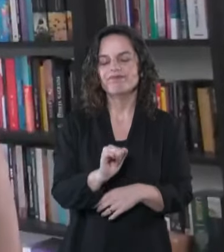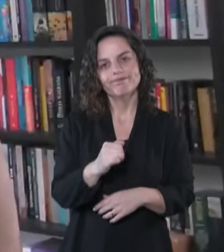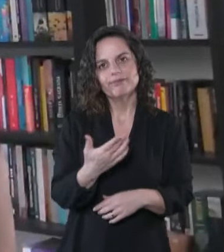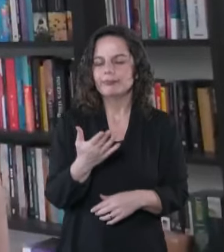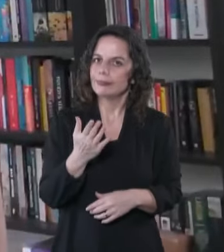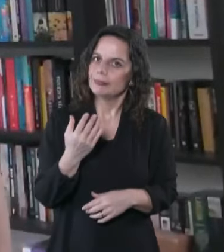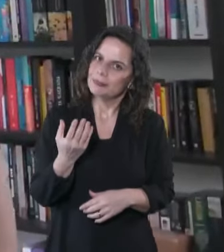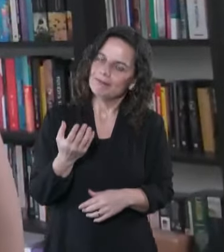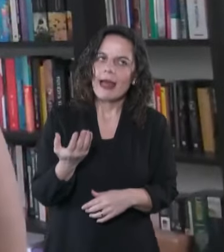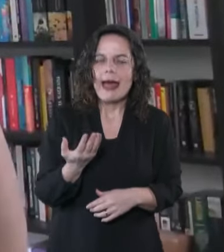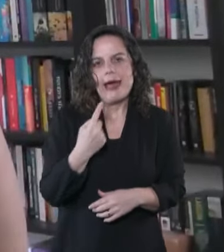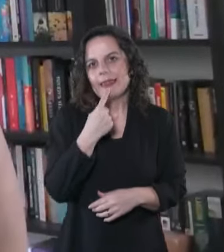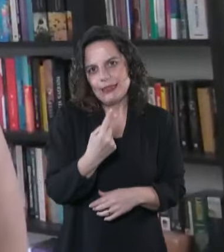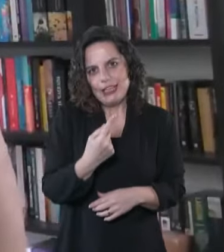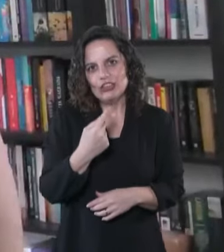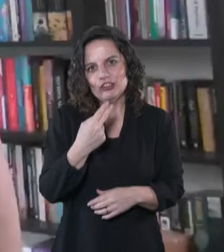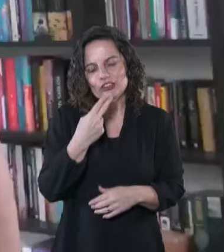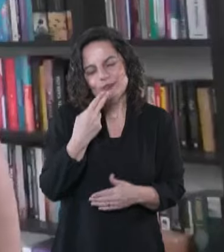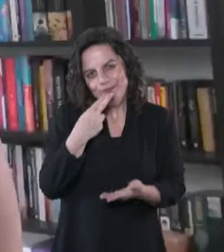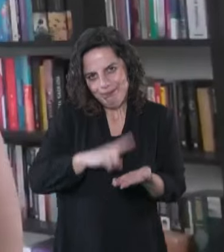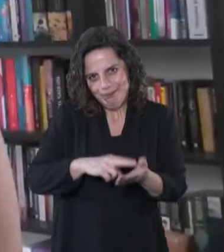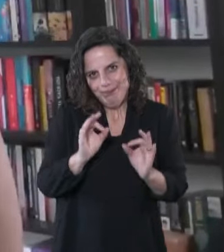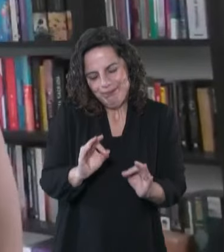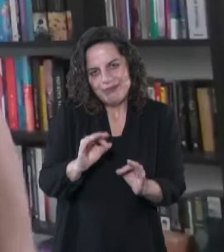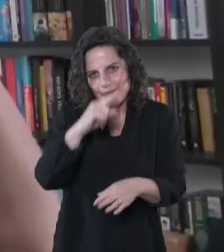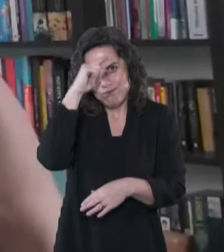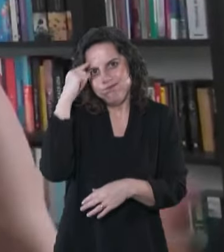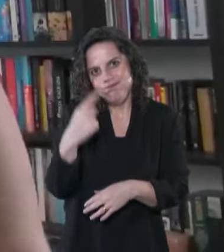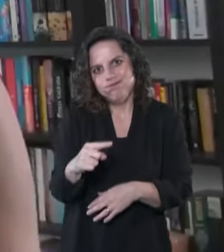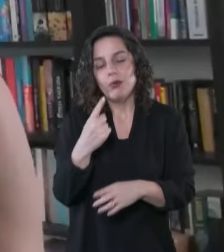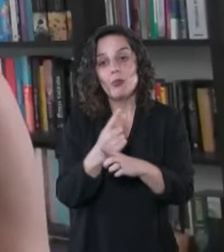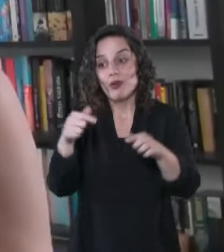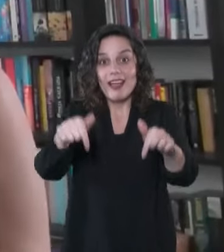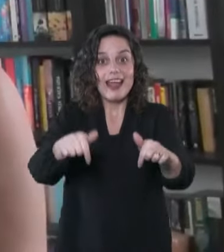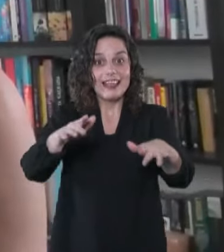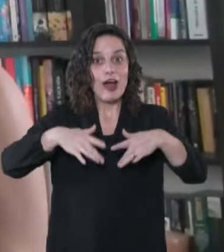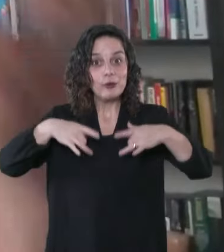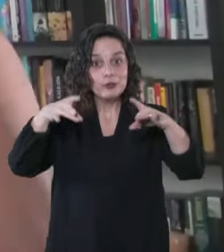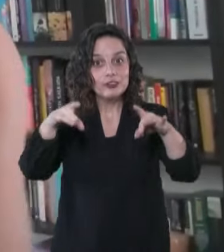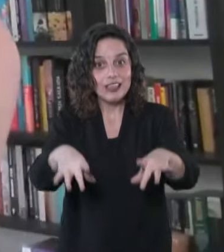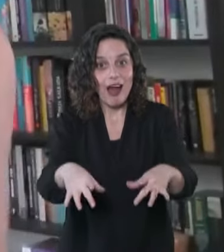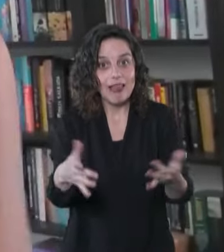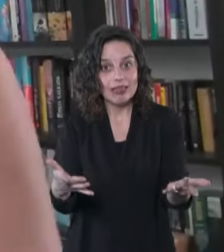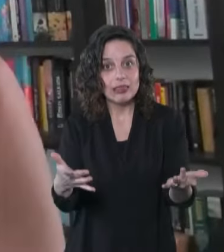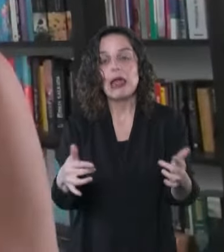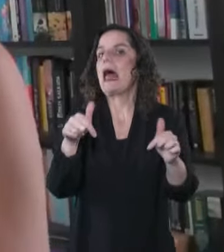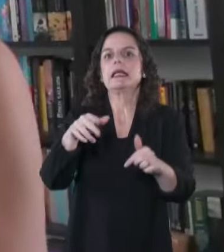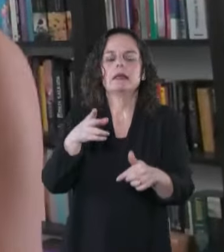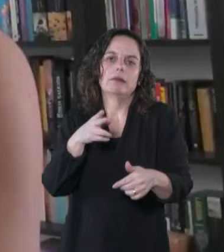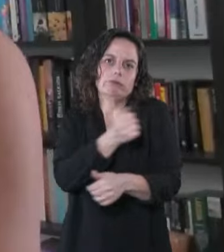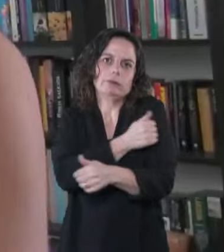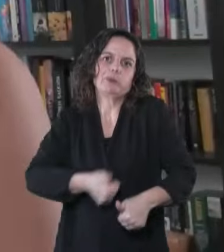que é difícil. Porque é difícil encontrar aqui na Austrália, pelo menos em